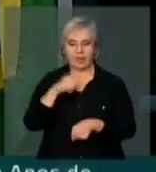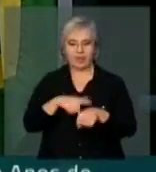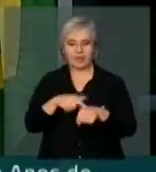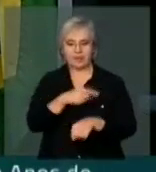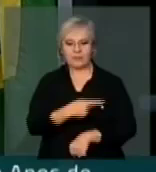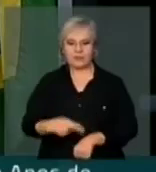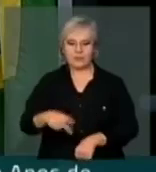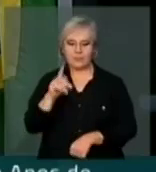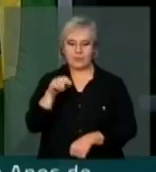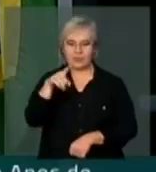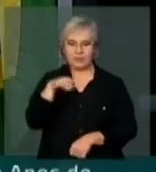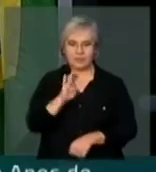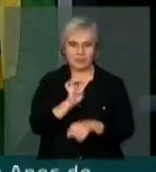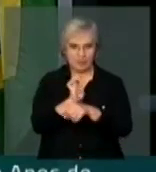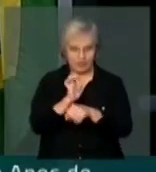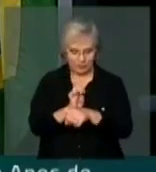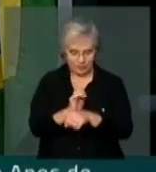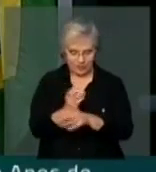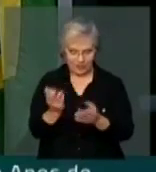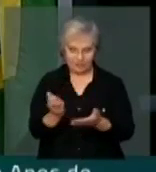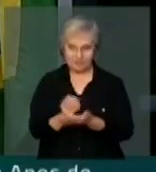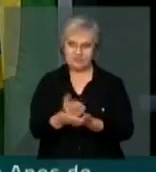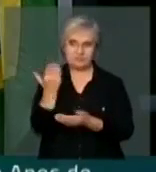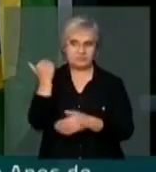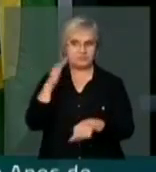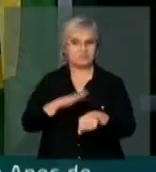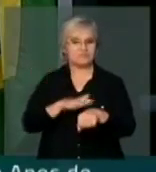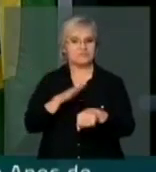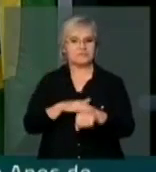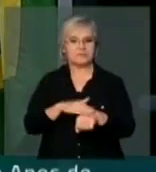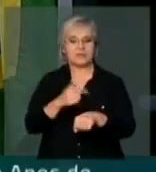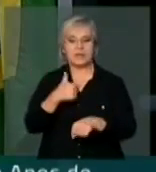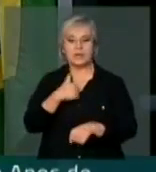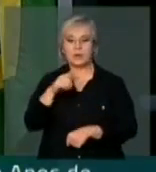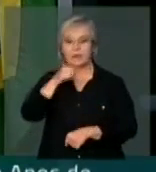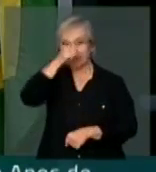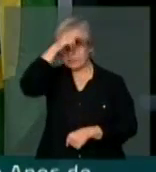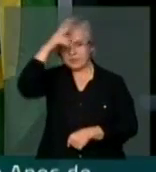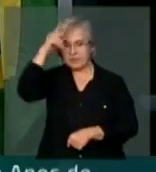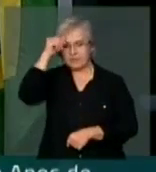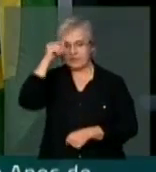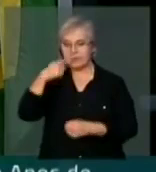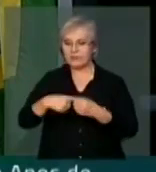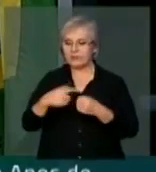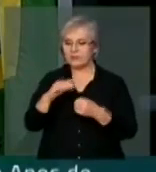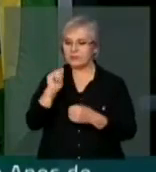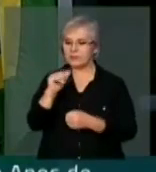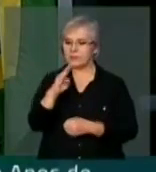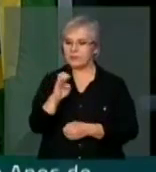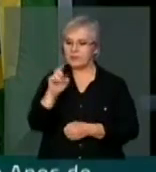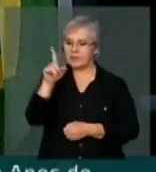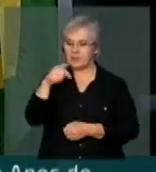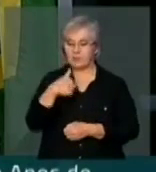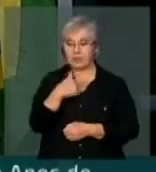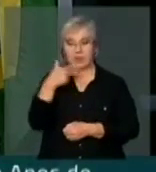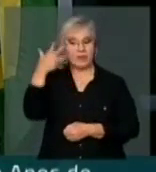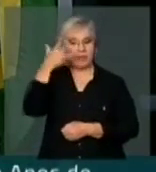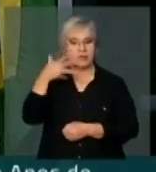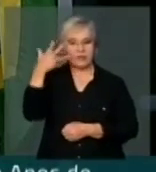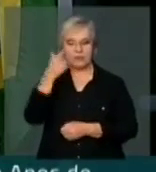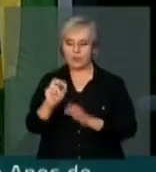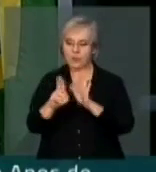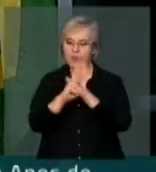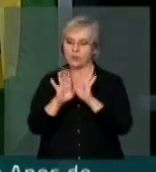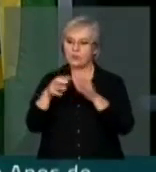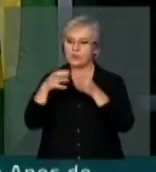do PMDB estadual. Na ocasião, eu era prefeito de Cambé e discursei como representante da